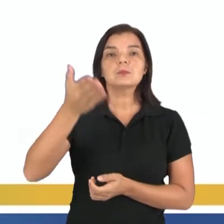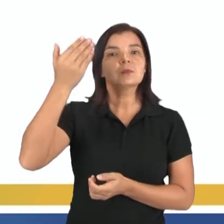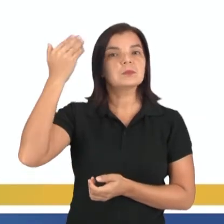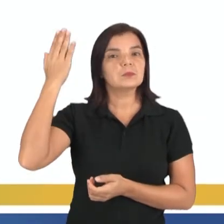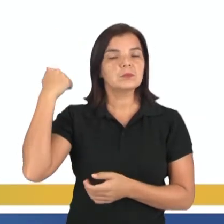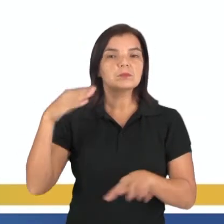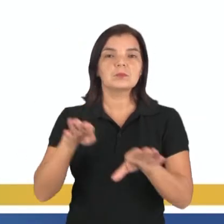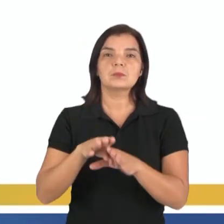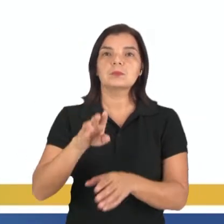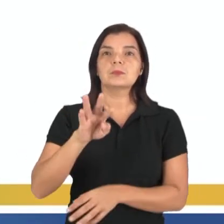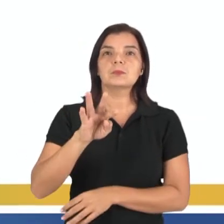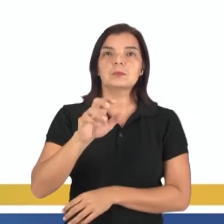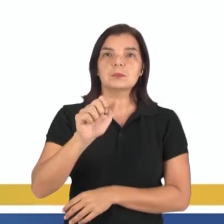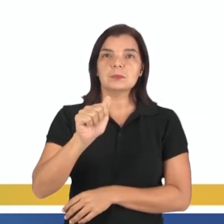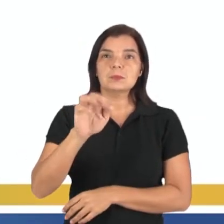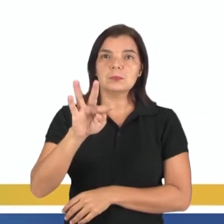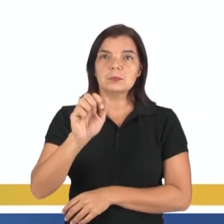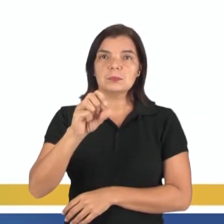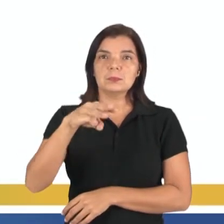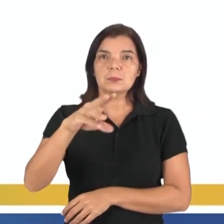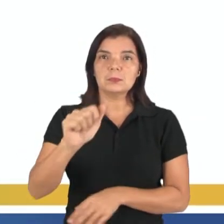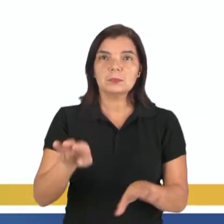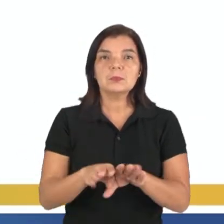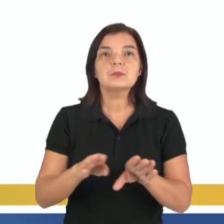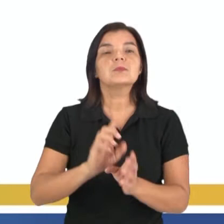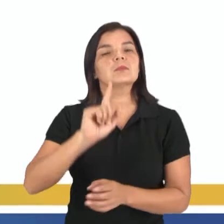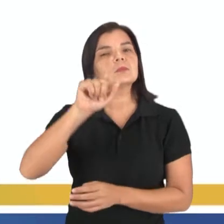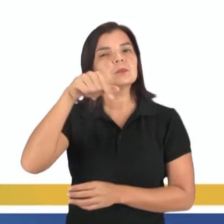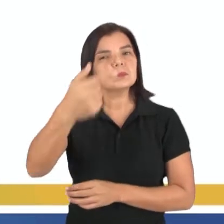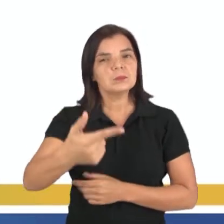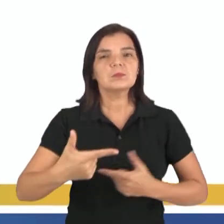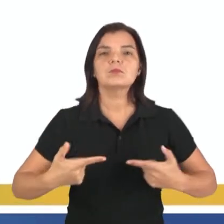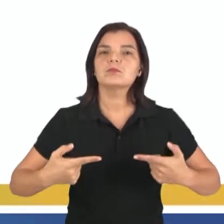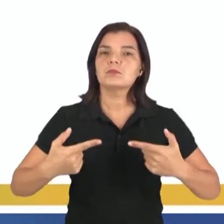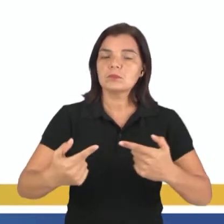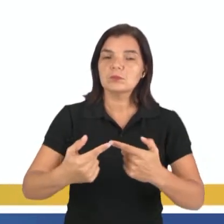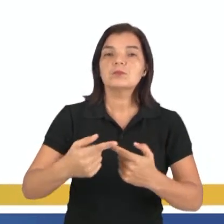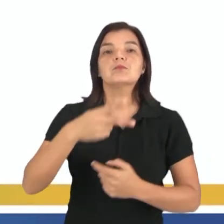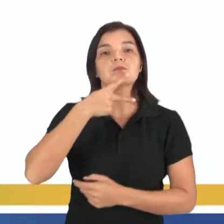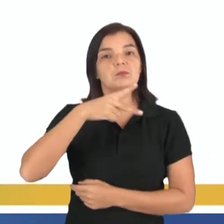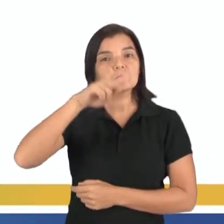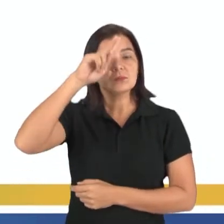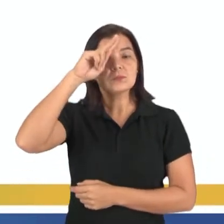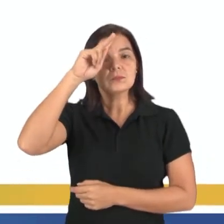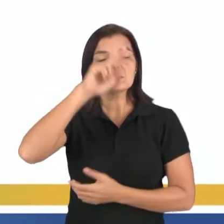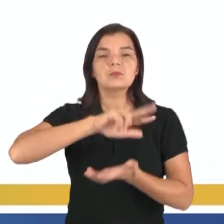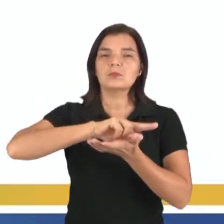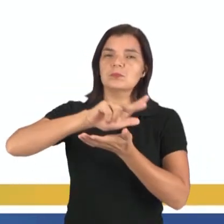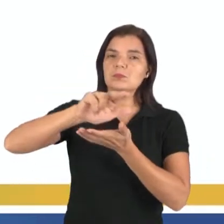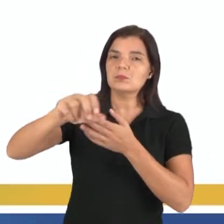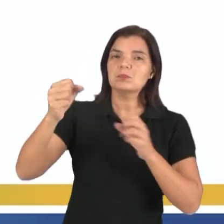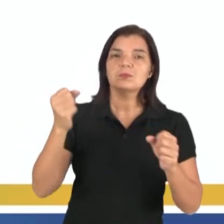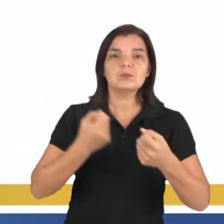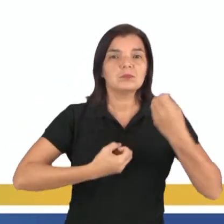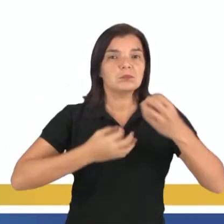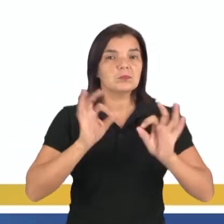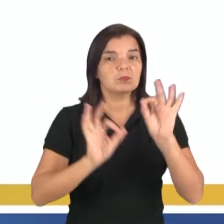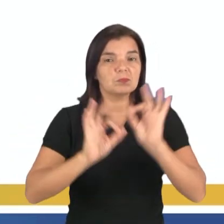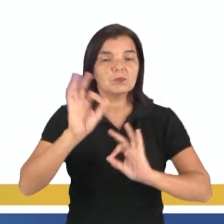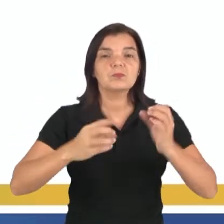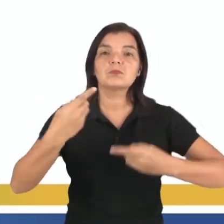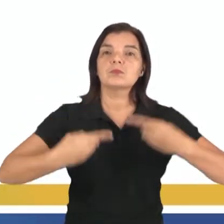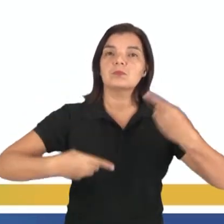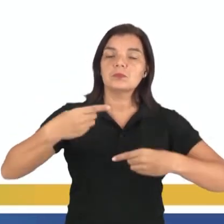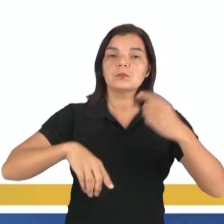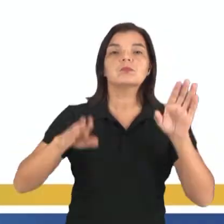do Atacama, né? Então, depois da Guerra do Pacífico, o governo peruano vai começar uma série de reformas políticas e